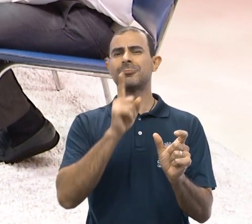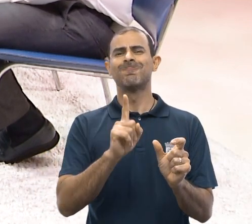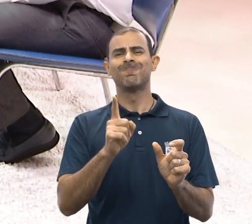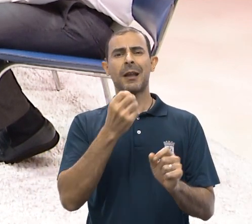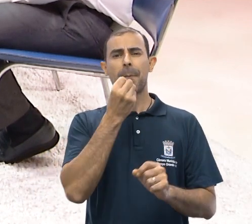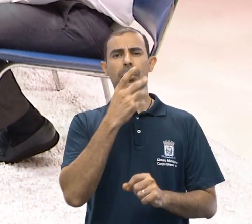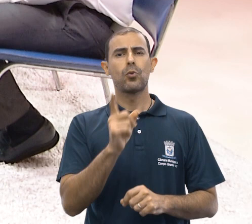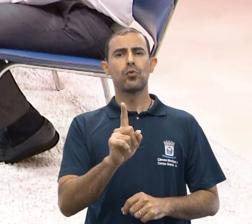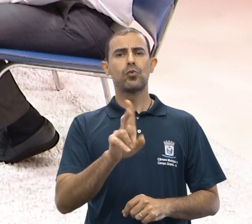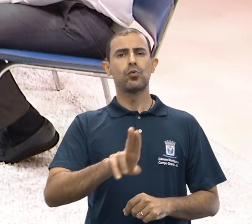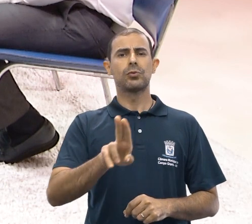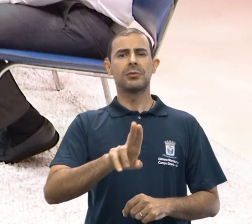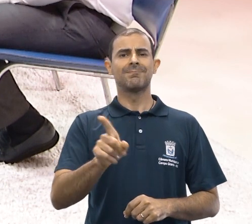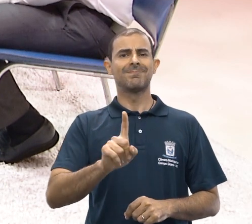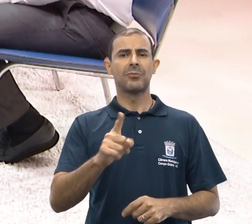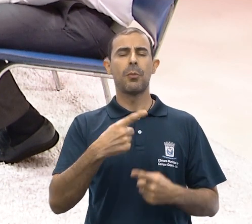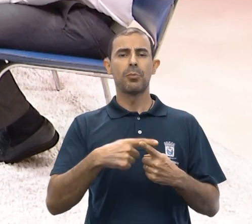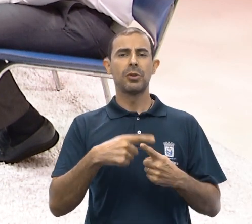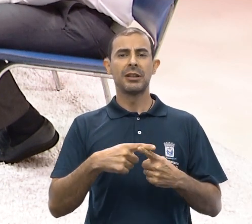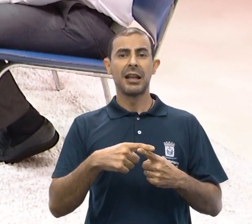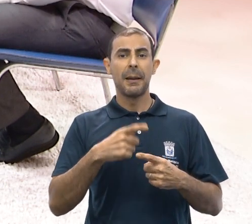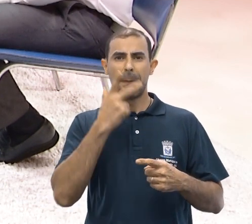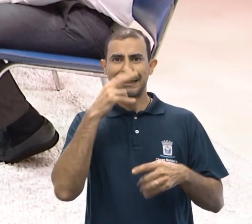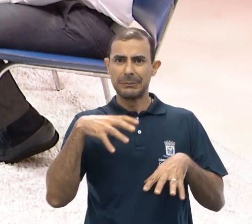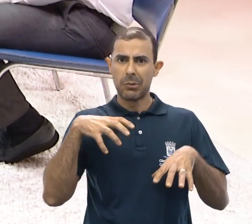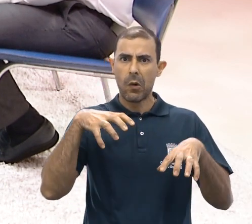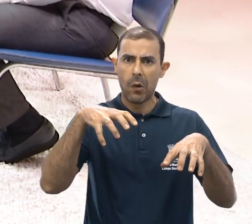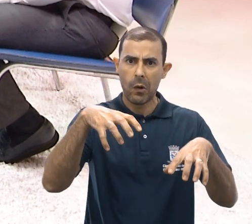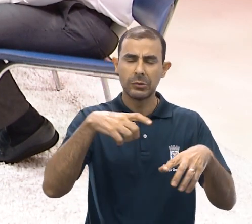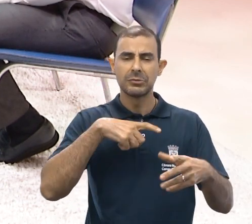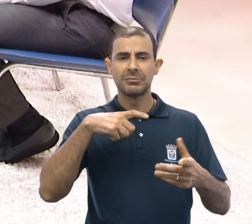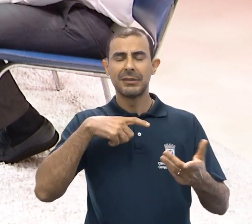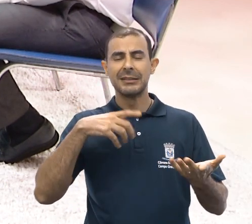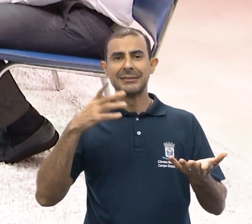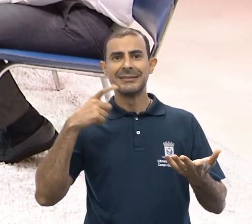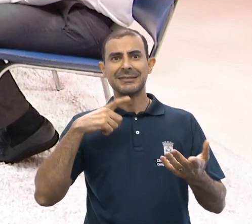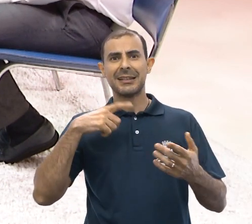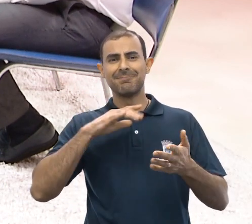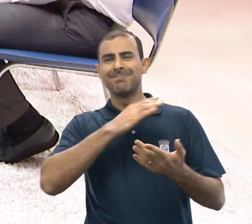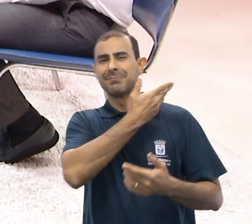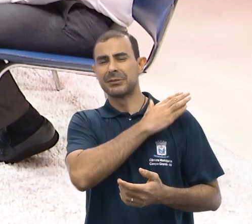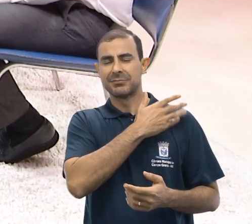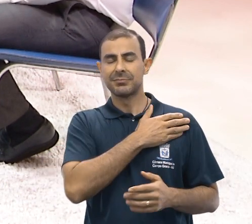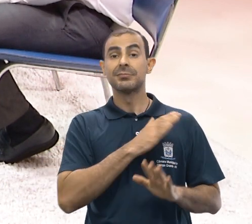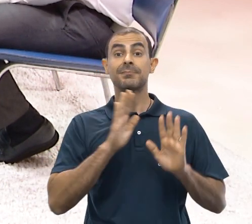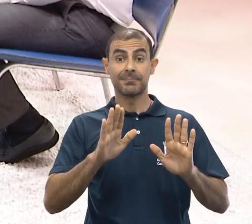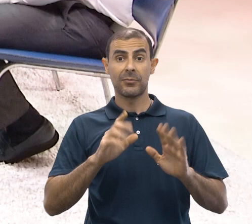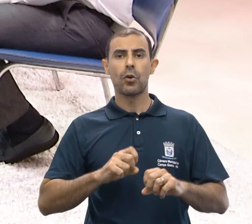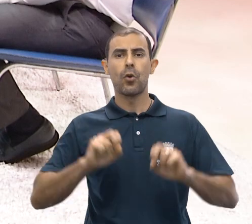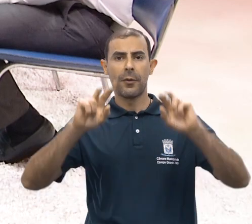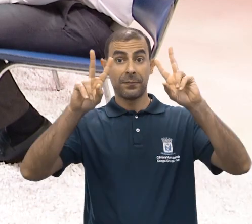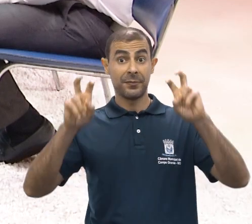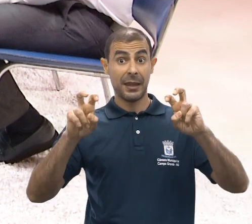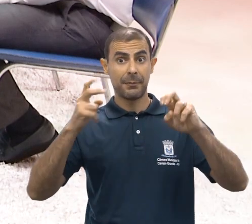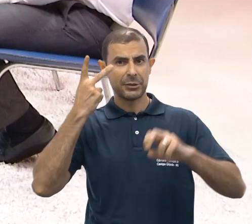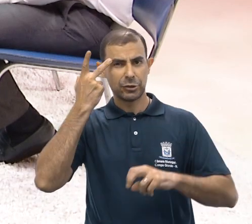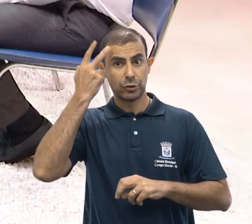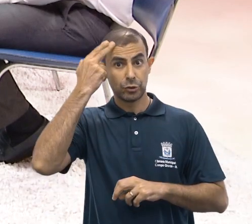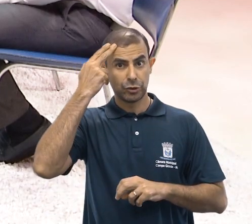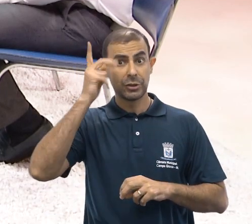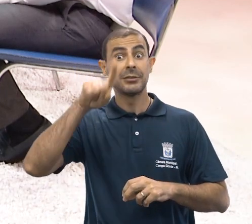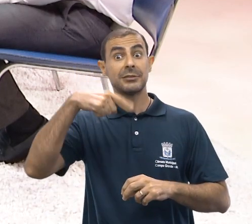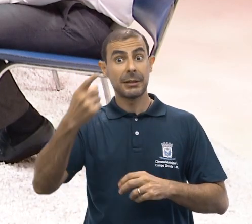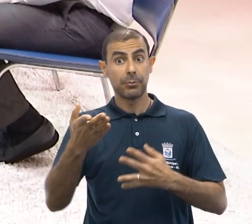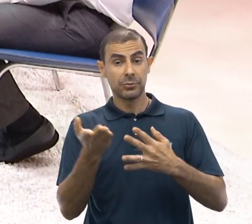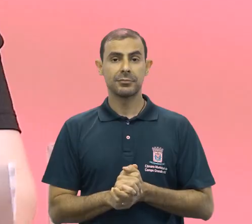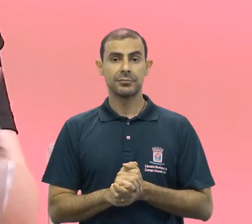já existe um preconceito, né, na aceitação e tudo, e ainda tem o mal de Parkinson. O mal de Parkinson traz um pouco de... Nós vamos nos aprofundar nessa questão